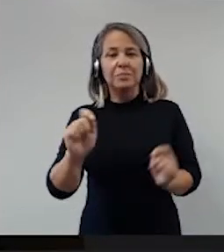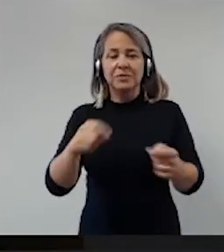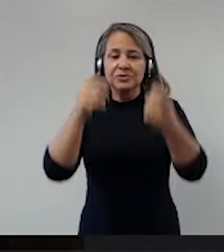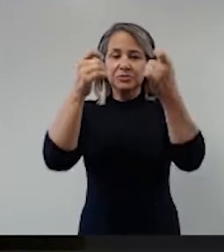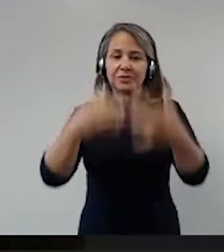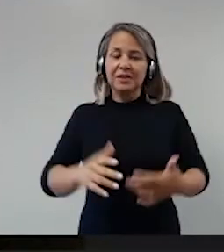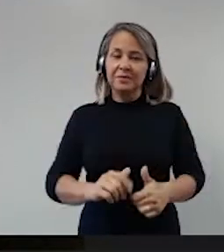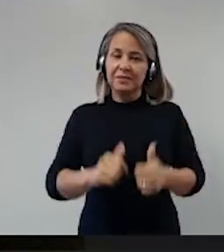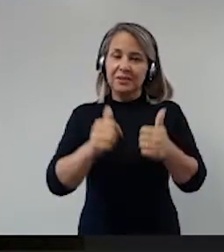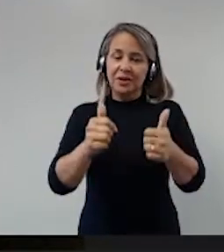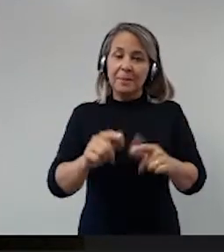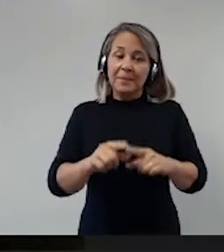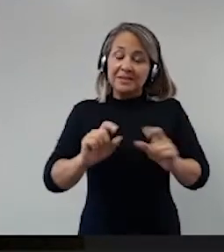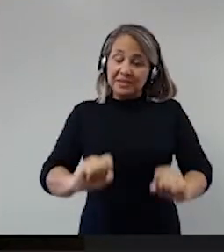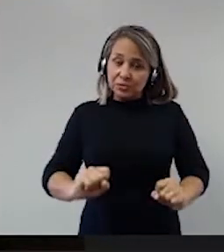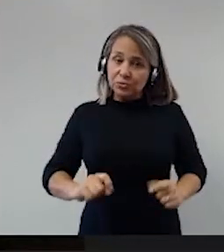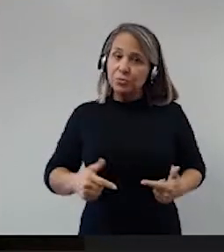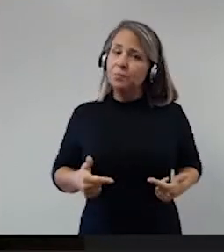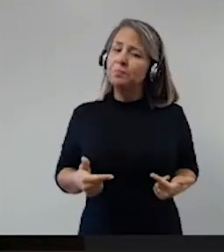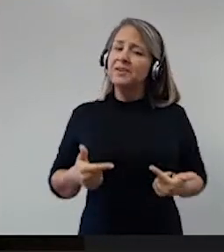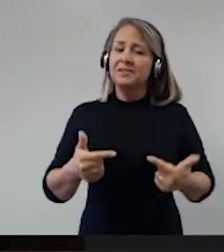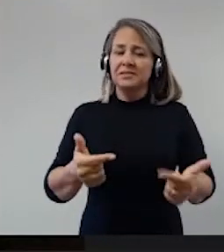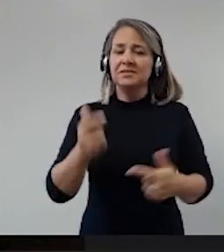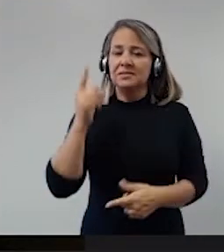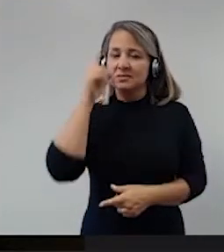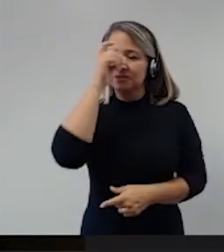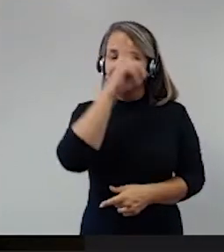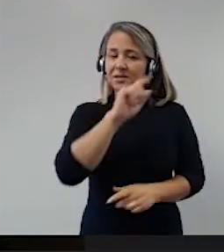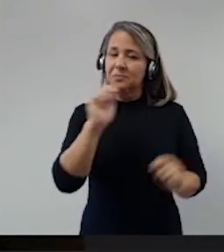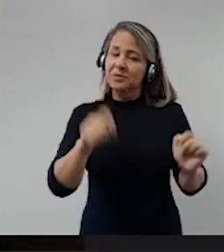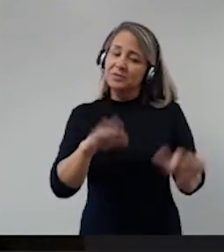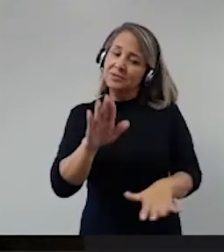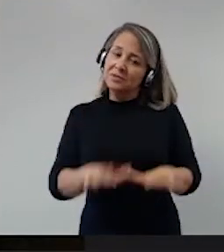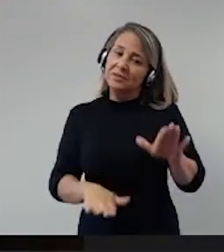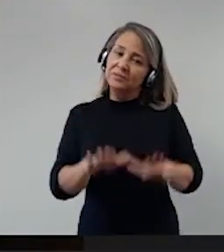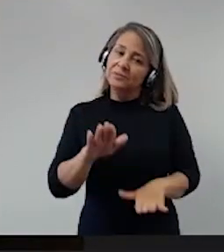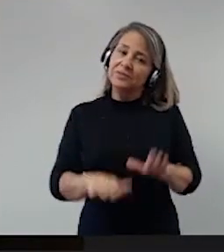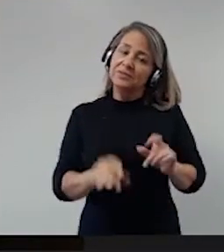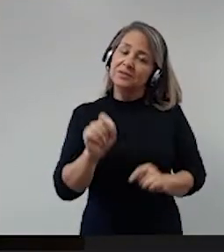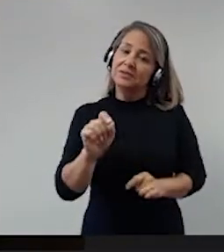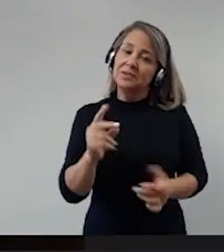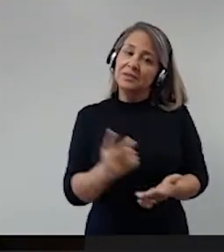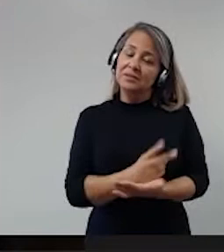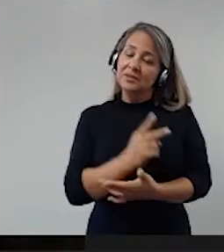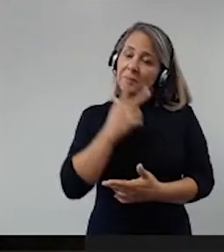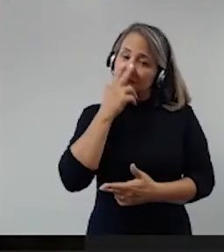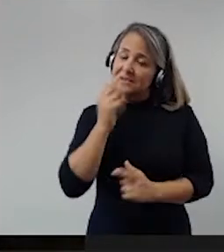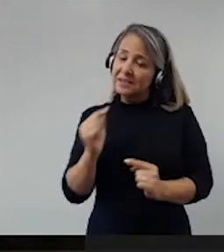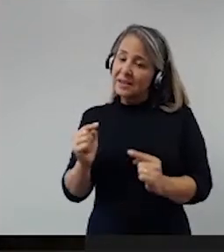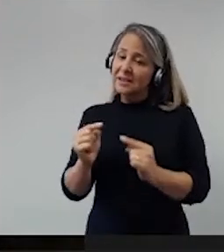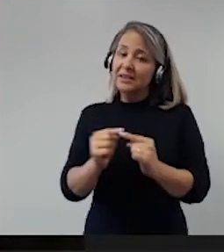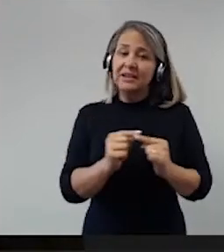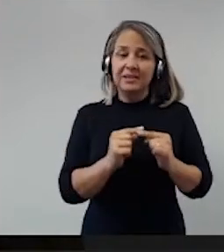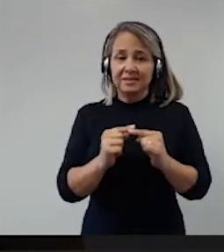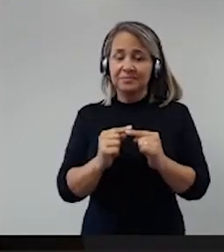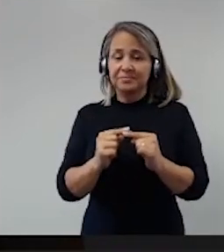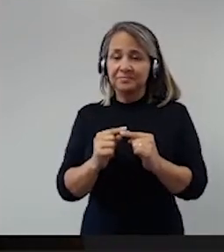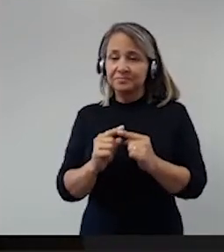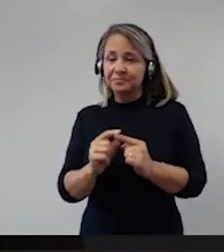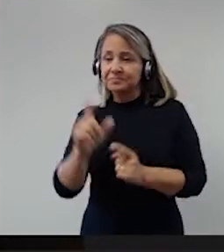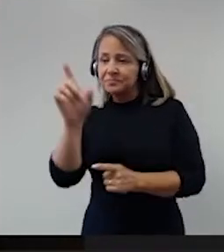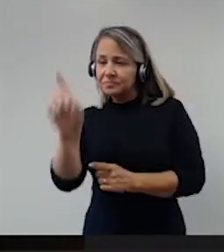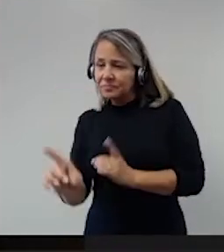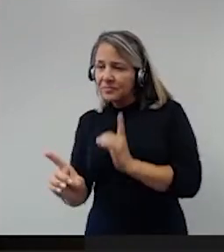dessas dificuldades, elas talvez estejam ligadas a, primeiro, identificar quais são